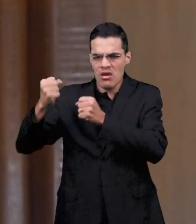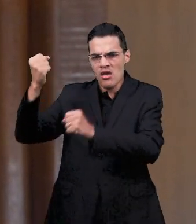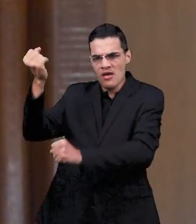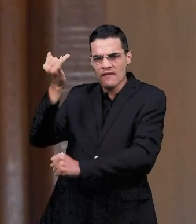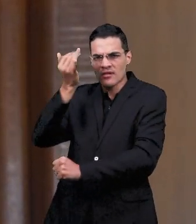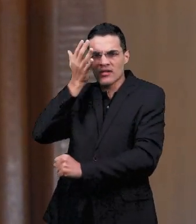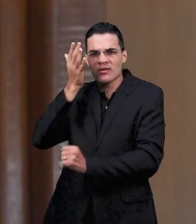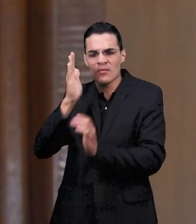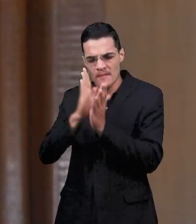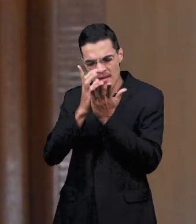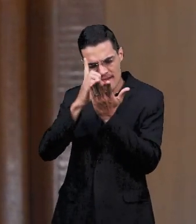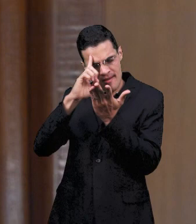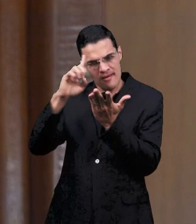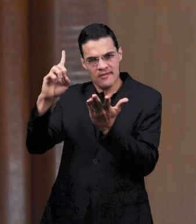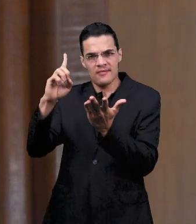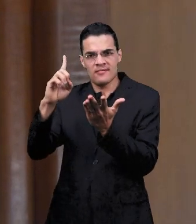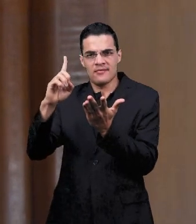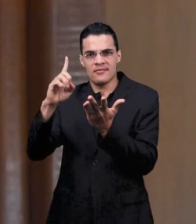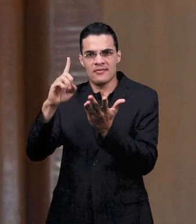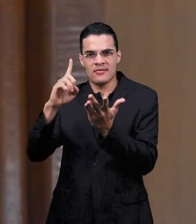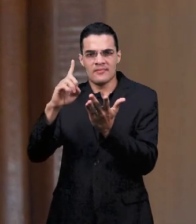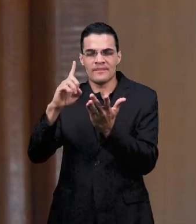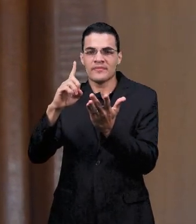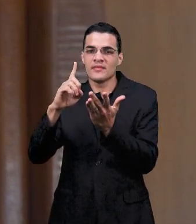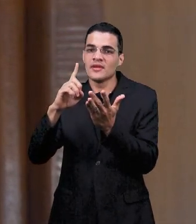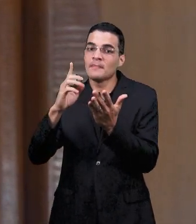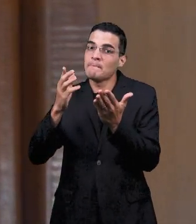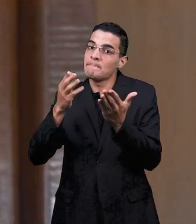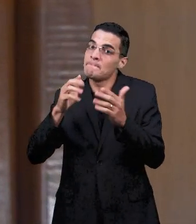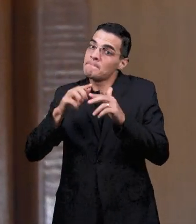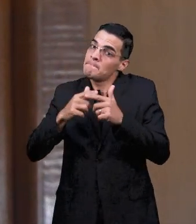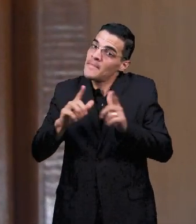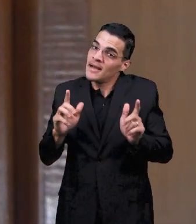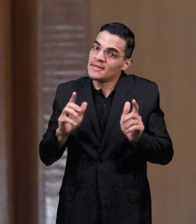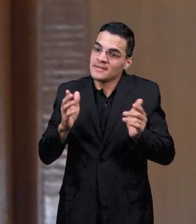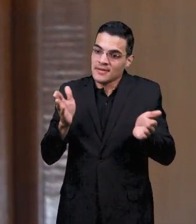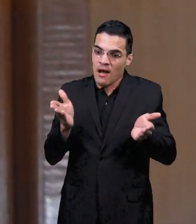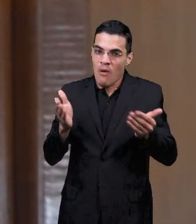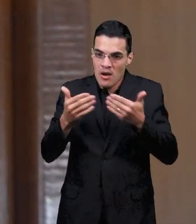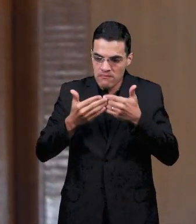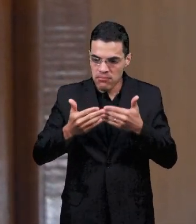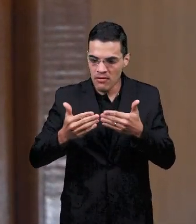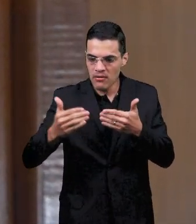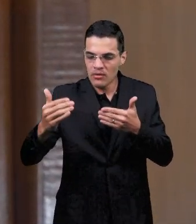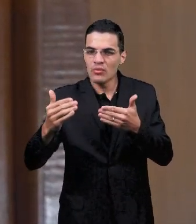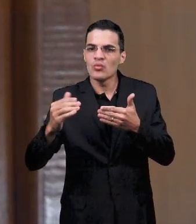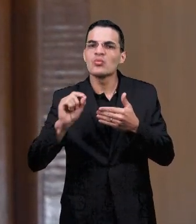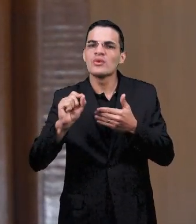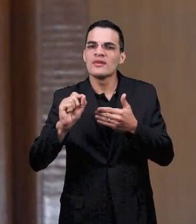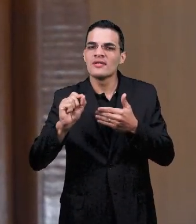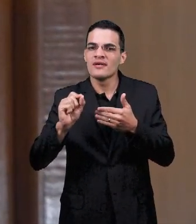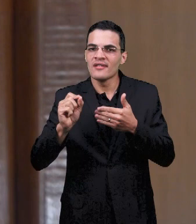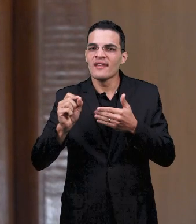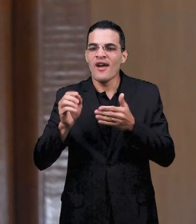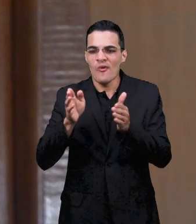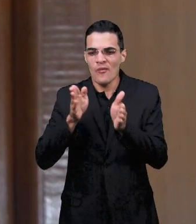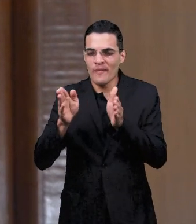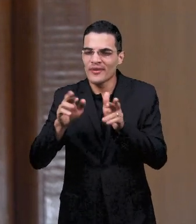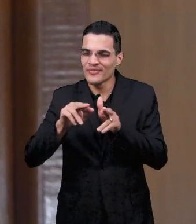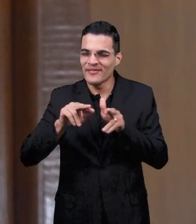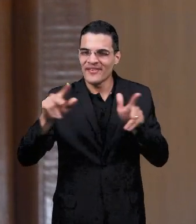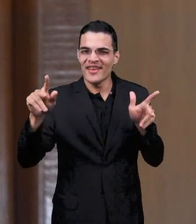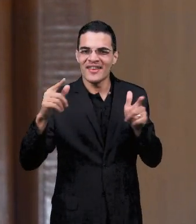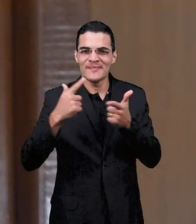um momento em que agora a igreja vai se revelar a Jesus. E a igreja